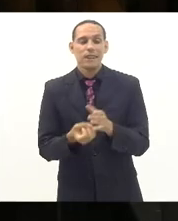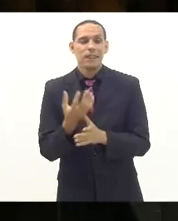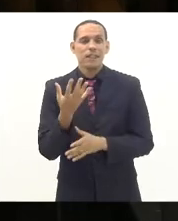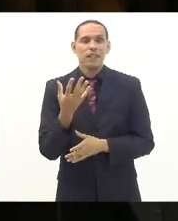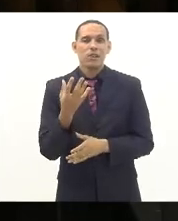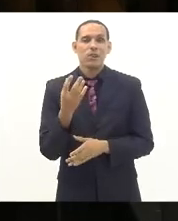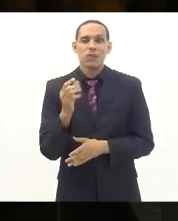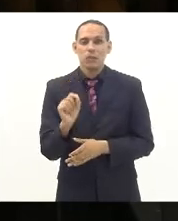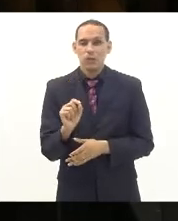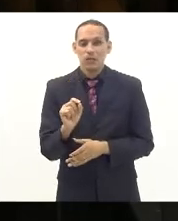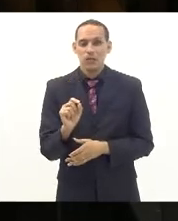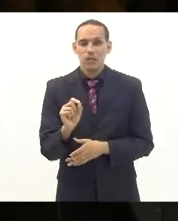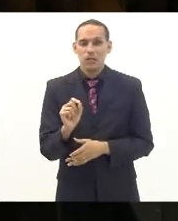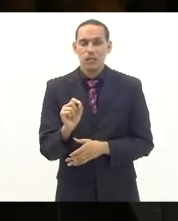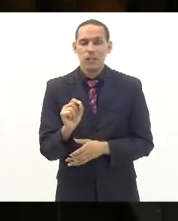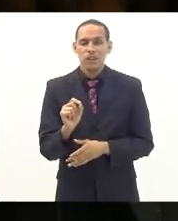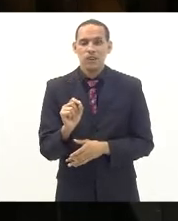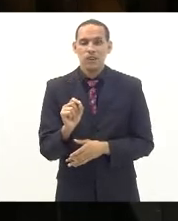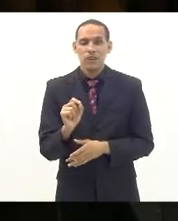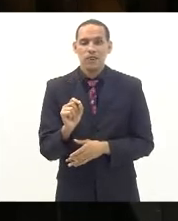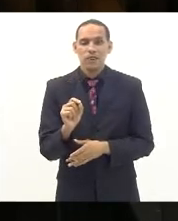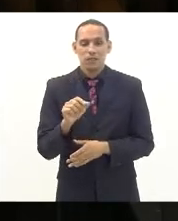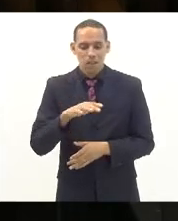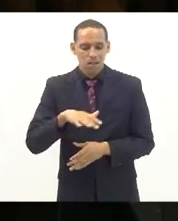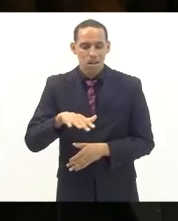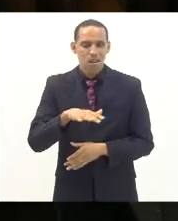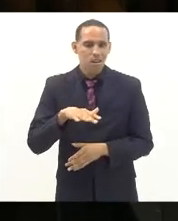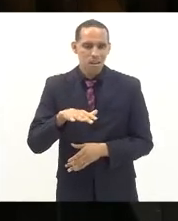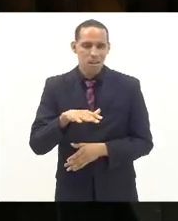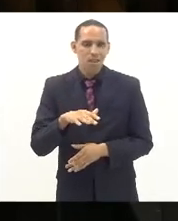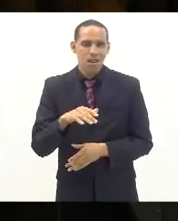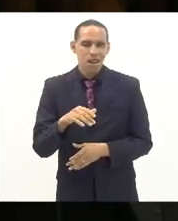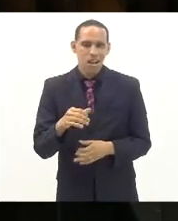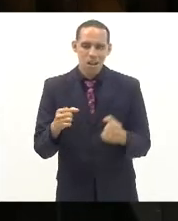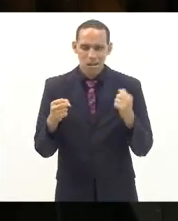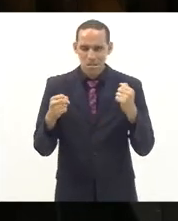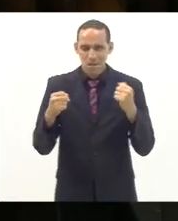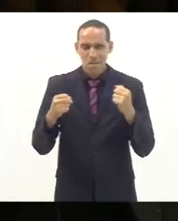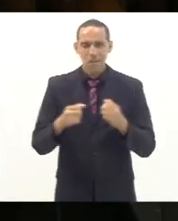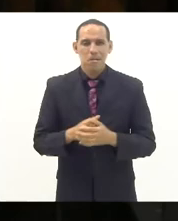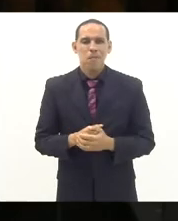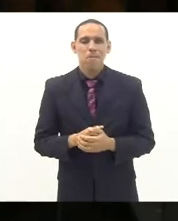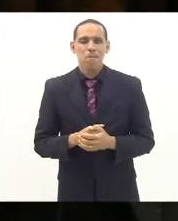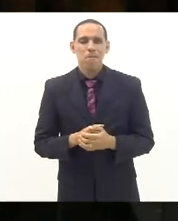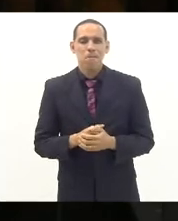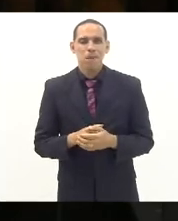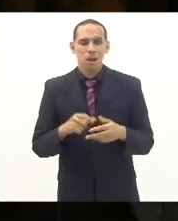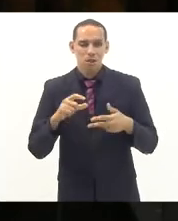o e no âmbito do Poder Executivo